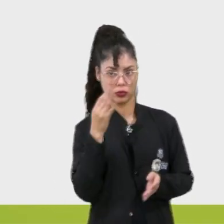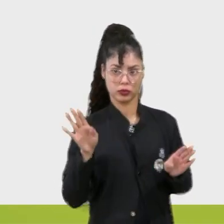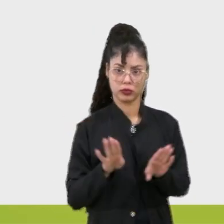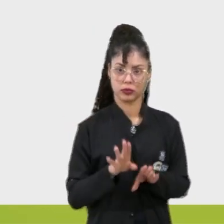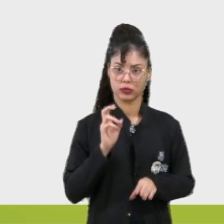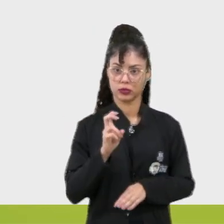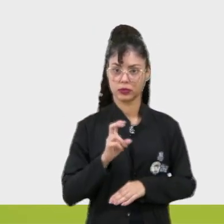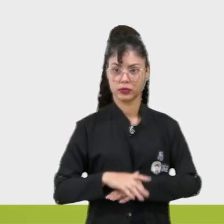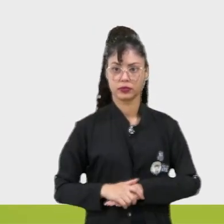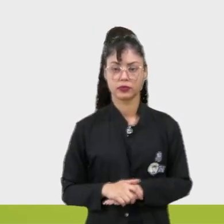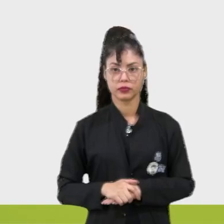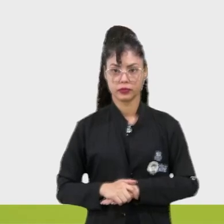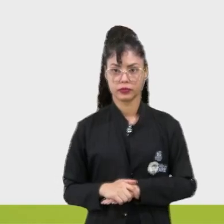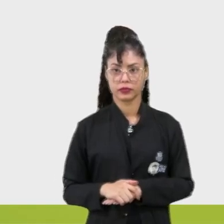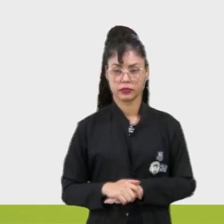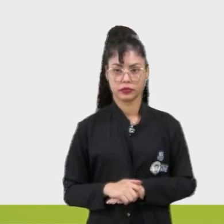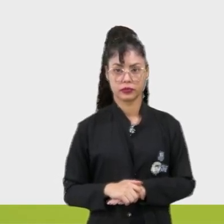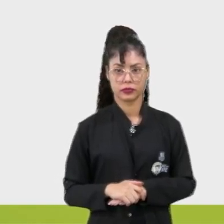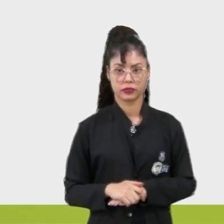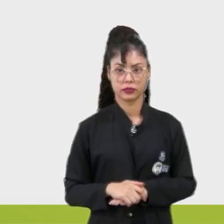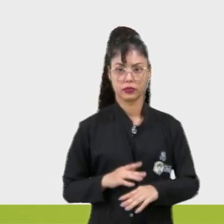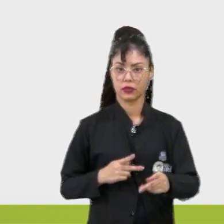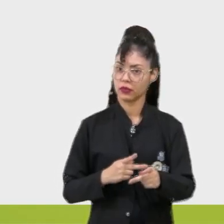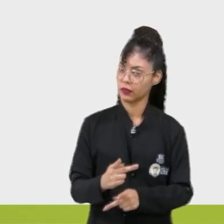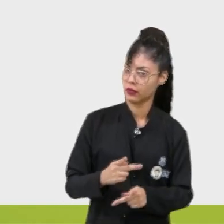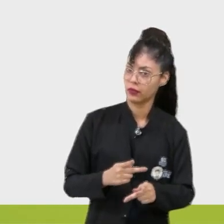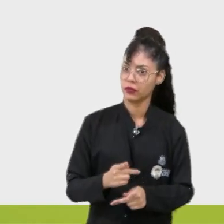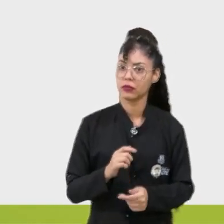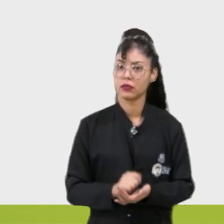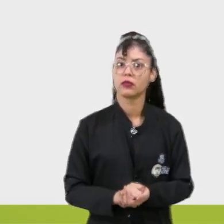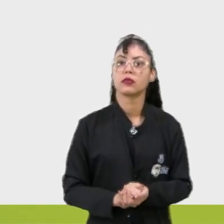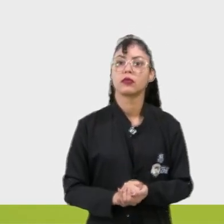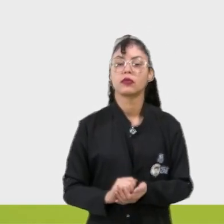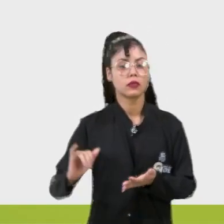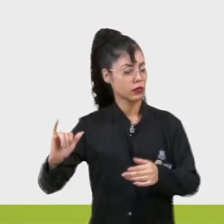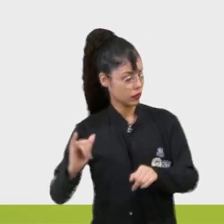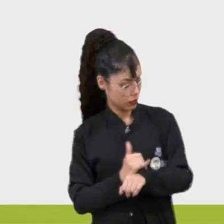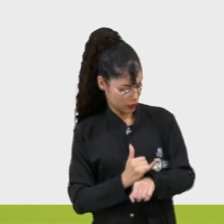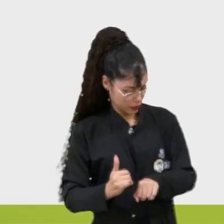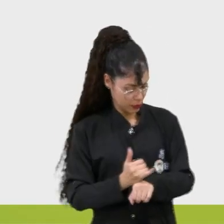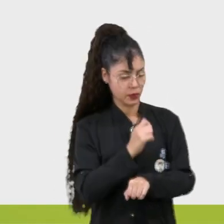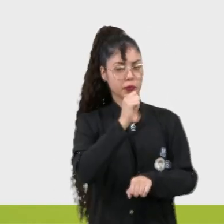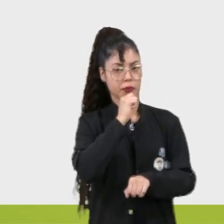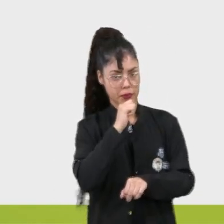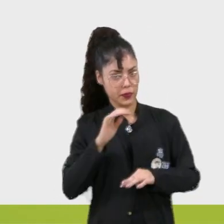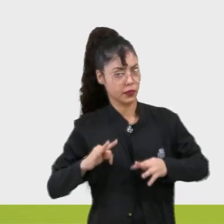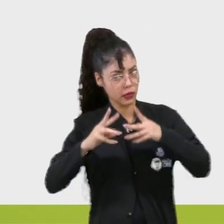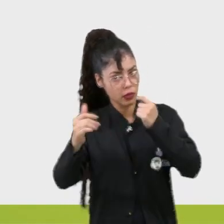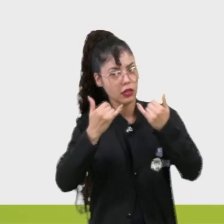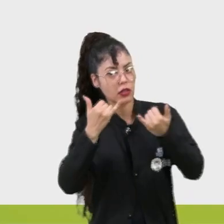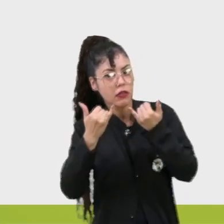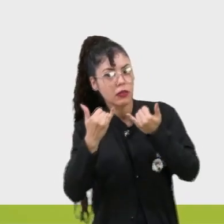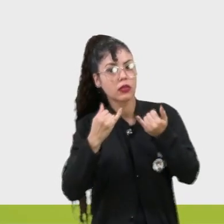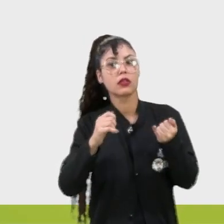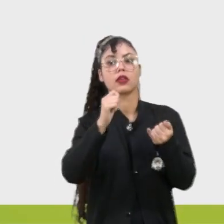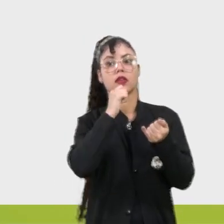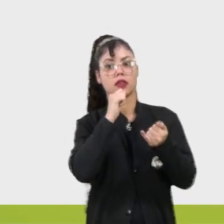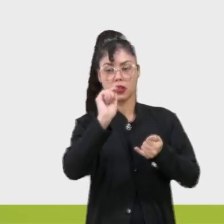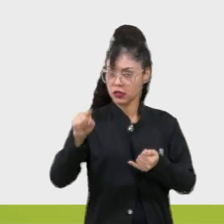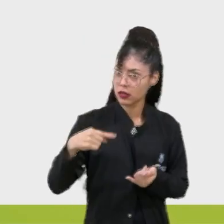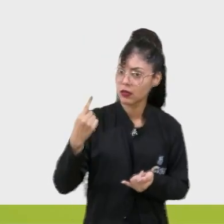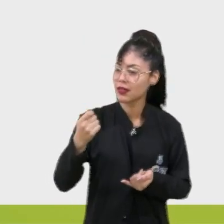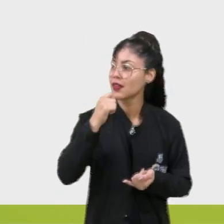5, né, é o projeto de texto estratégico, ou seja, todas as informações que estão